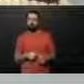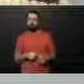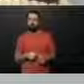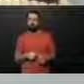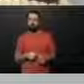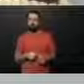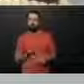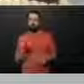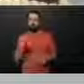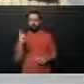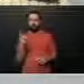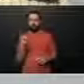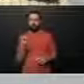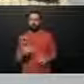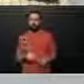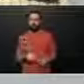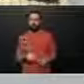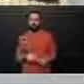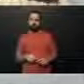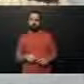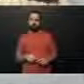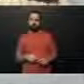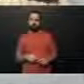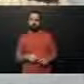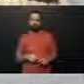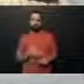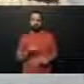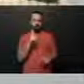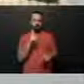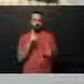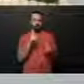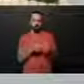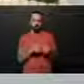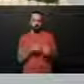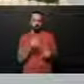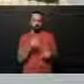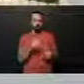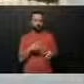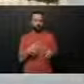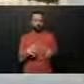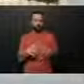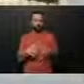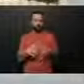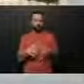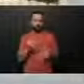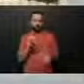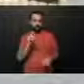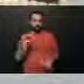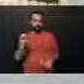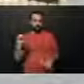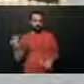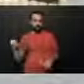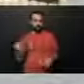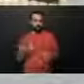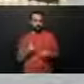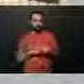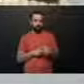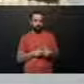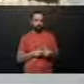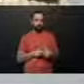Ou nós podemos dizer, uma vez um grupo de 1000 unidades,